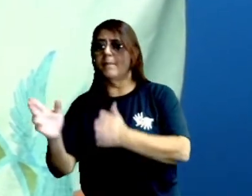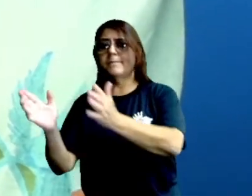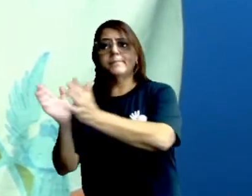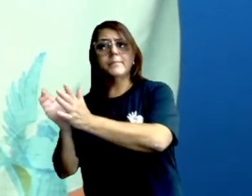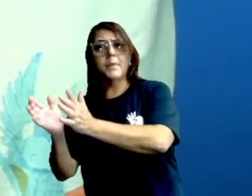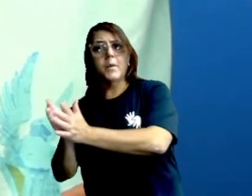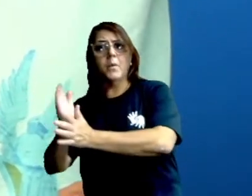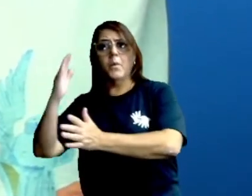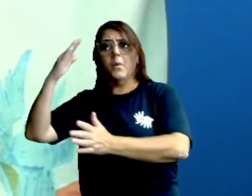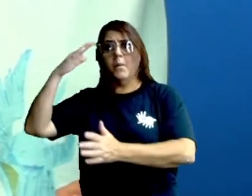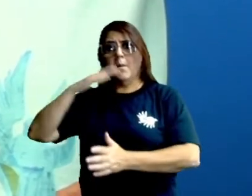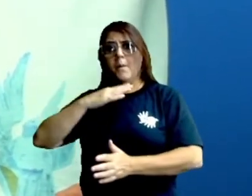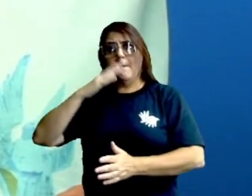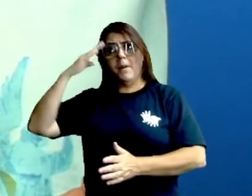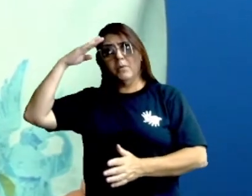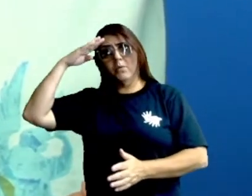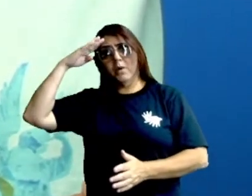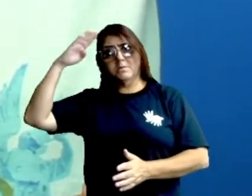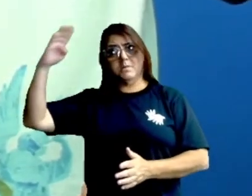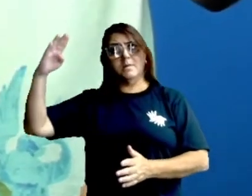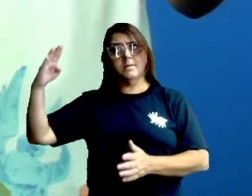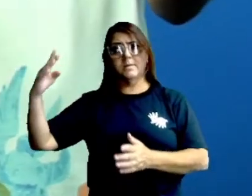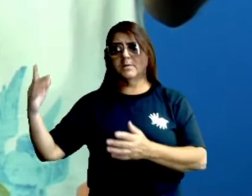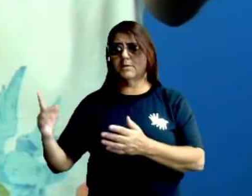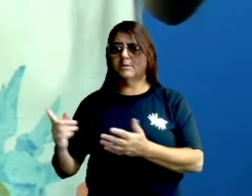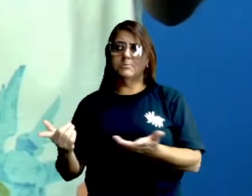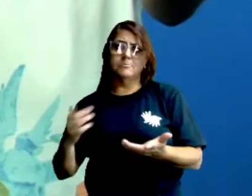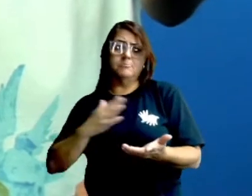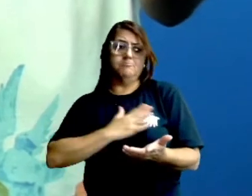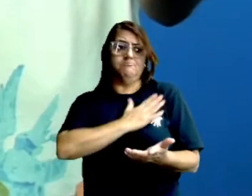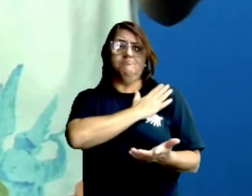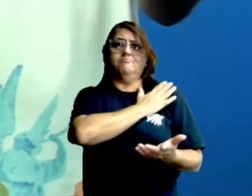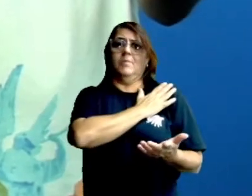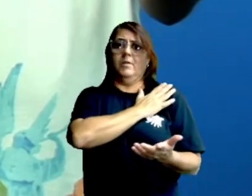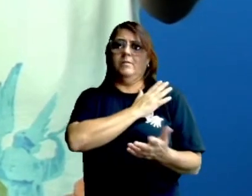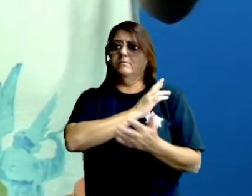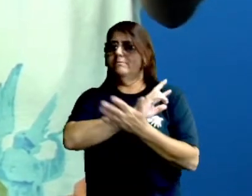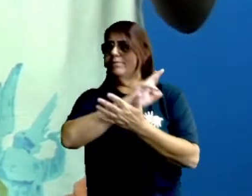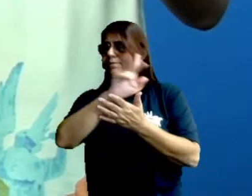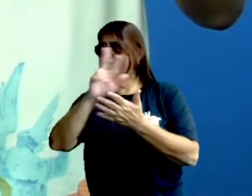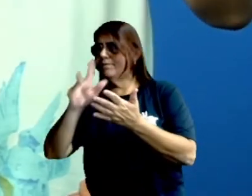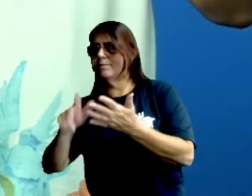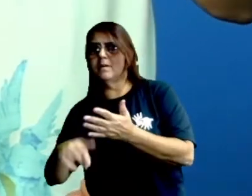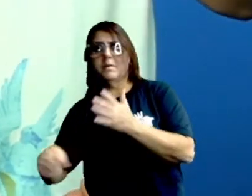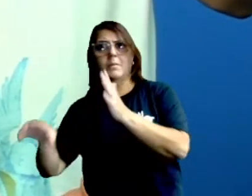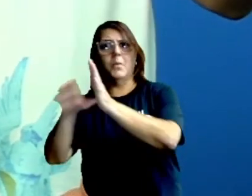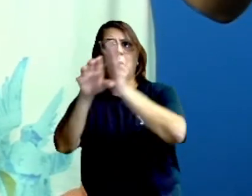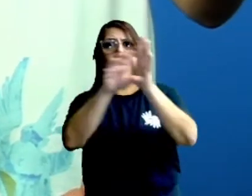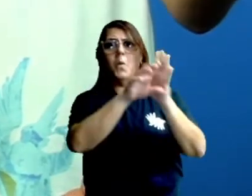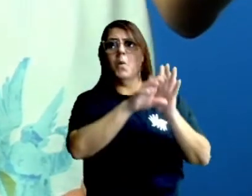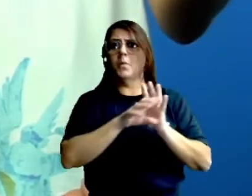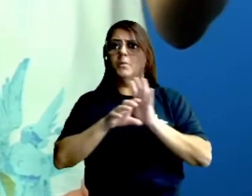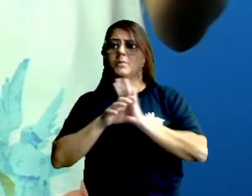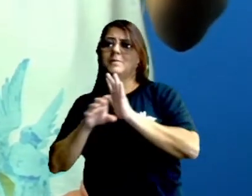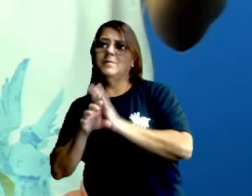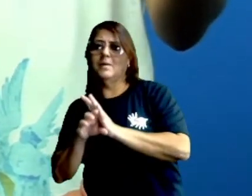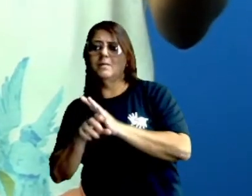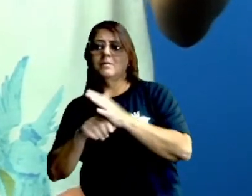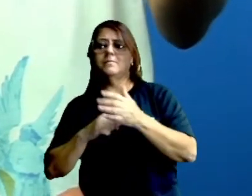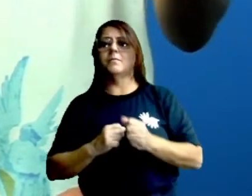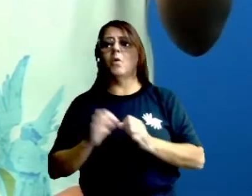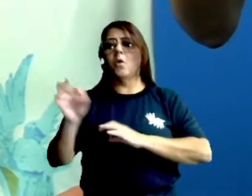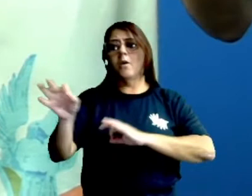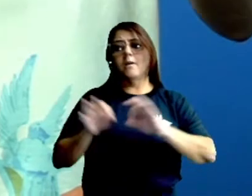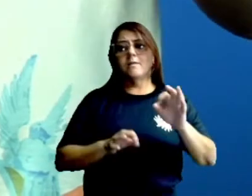como o exército. Então, isso aí eles estão organizando a sociedade, culturalmente falando, certo? Então, quando eles começam a organizar essa